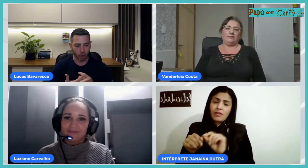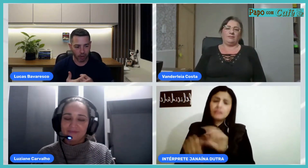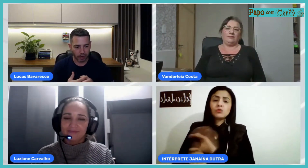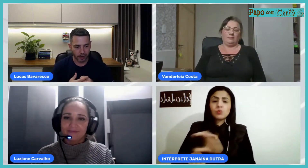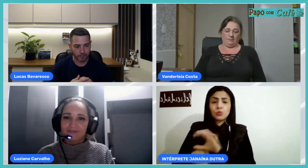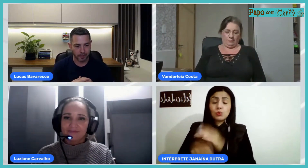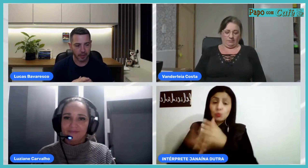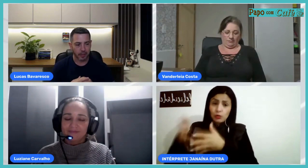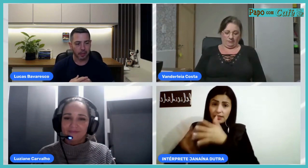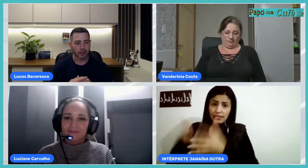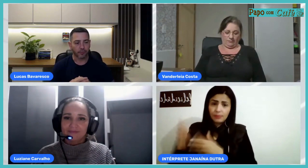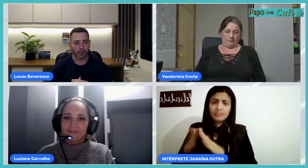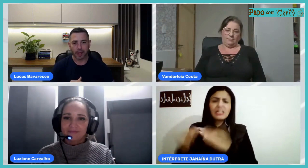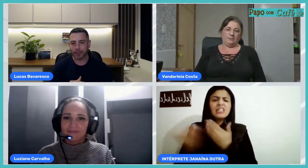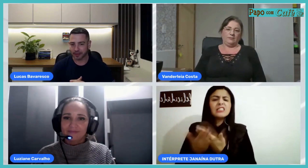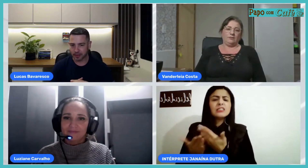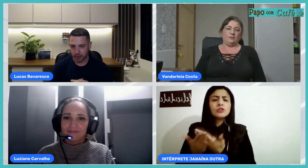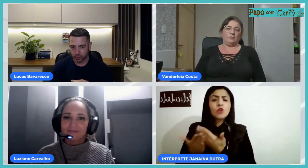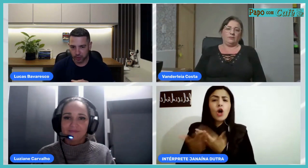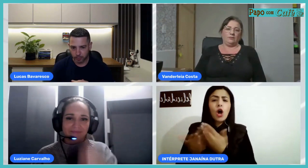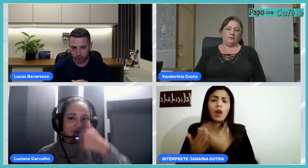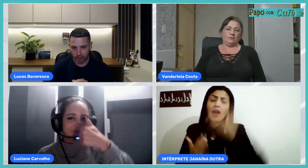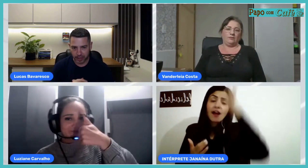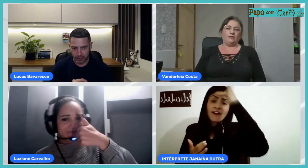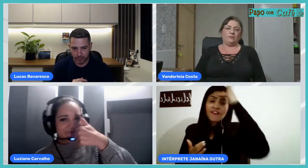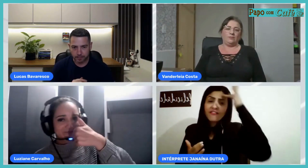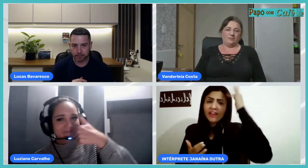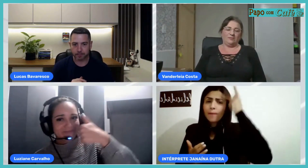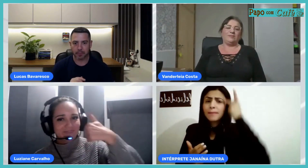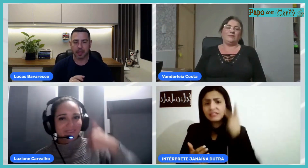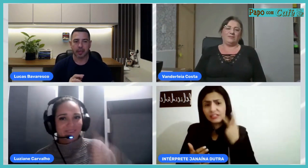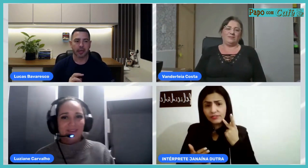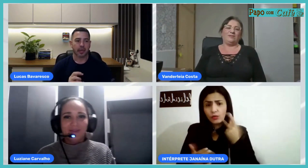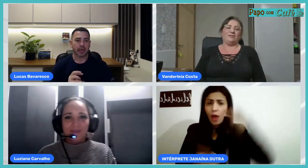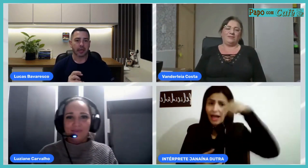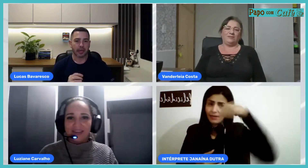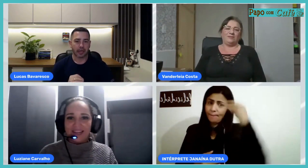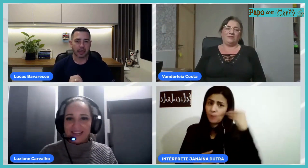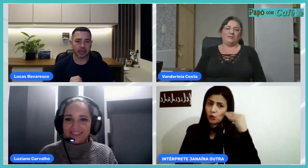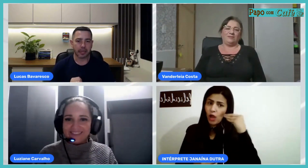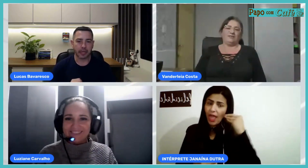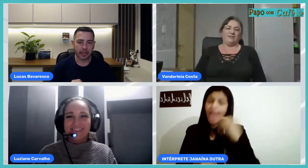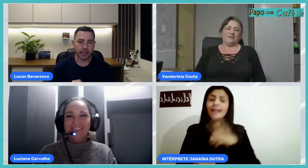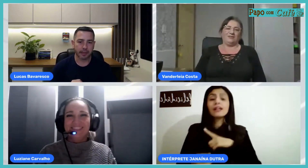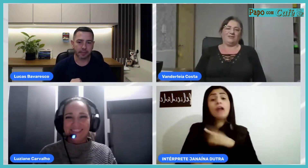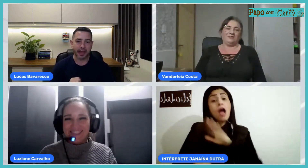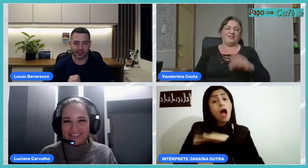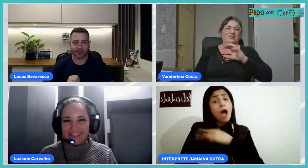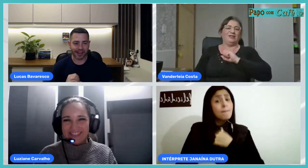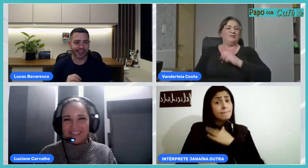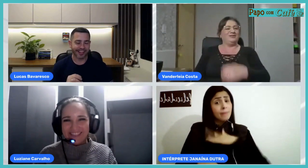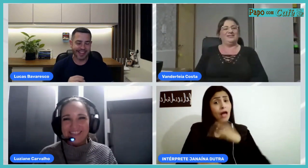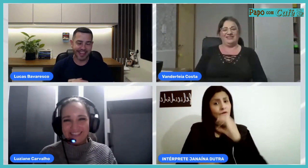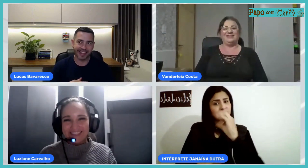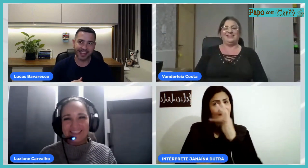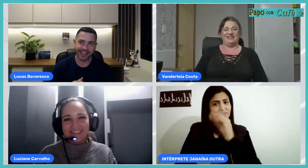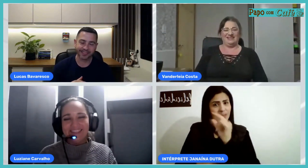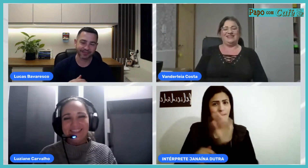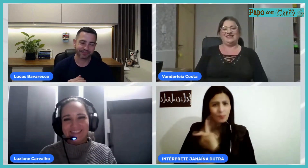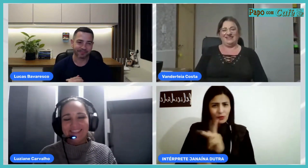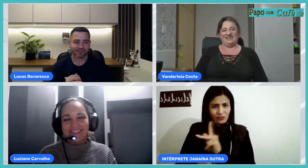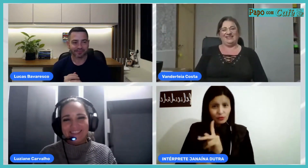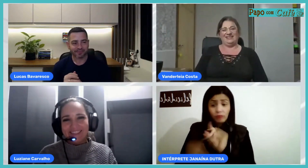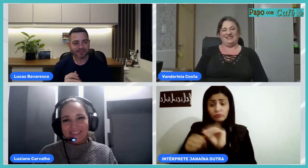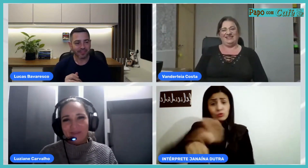é na escola Frei Pacífico, aqui em Porto Alegre. O Frei. E é isso, né?